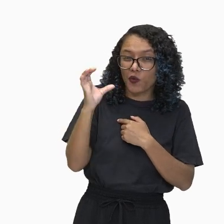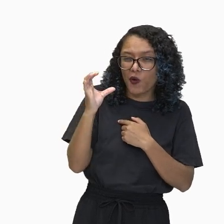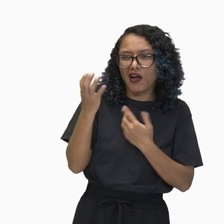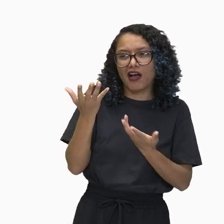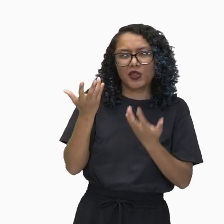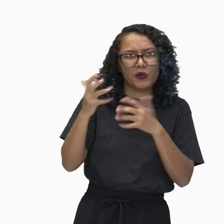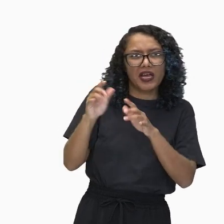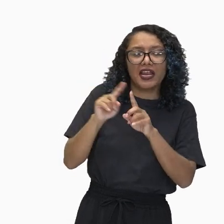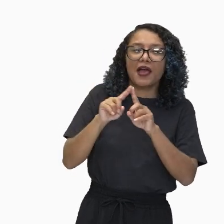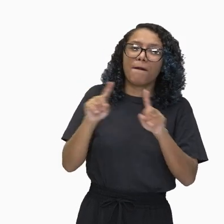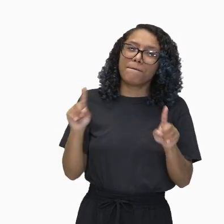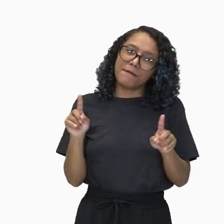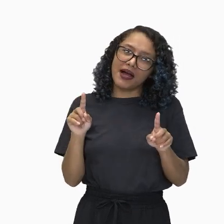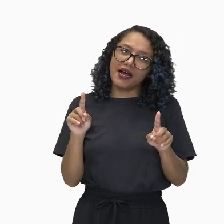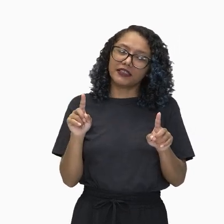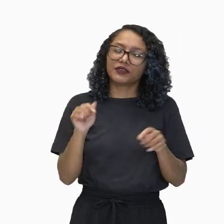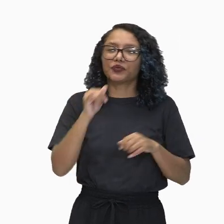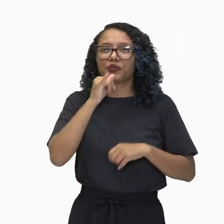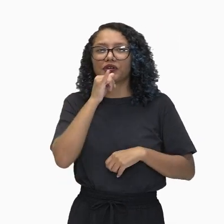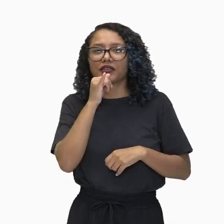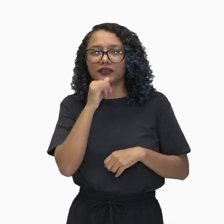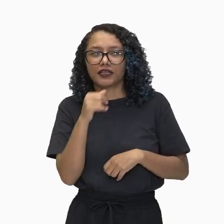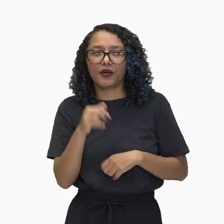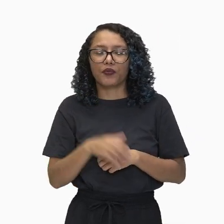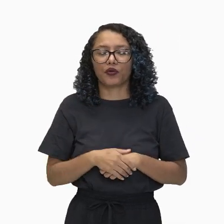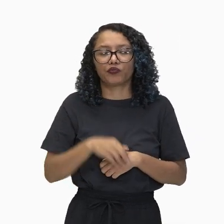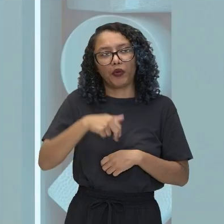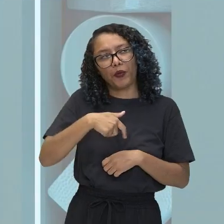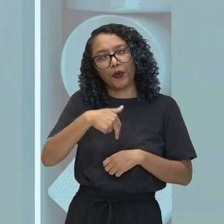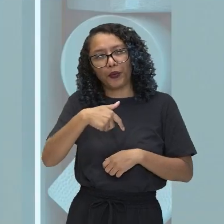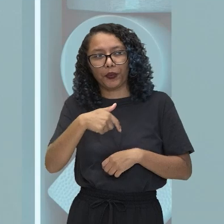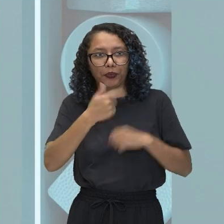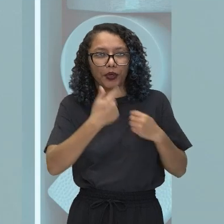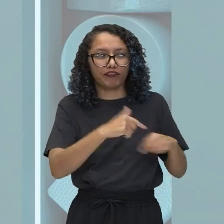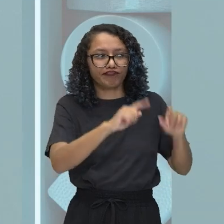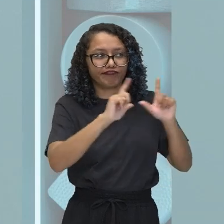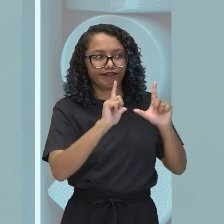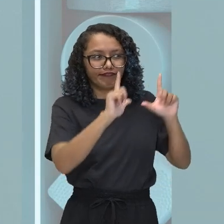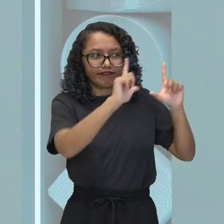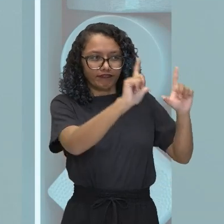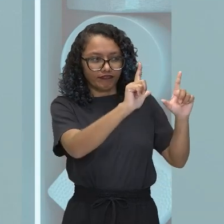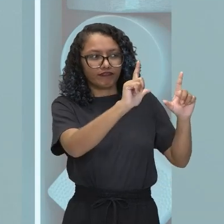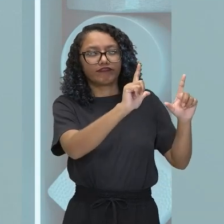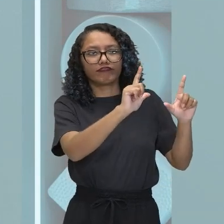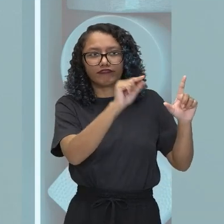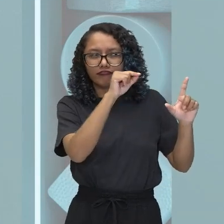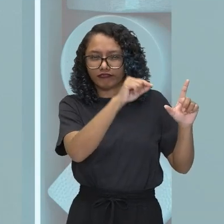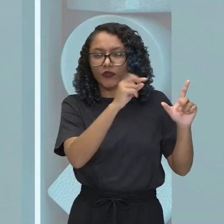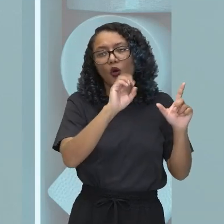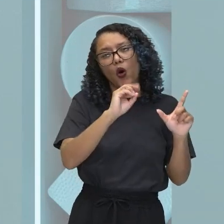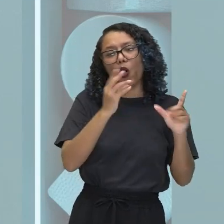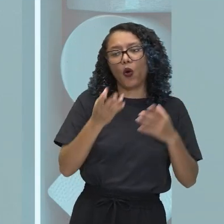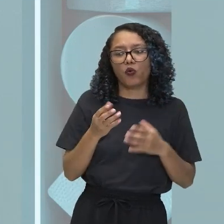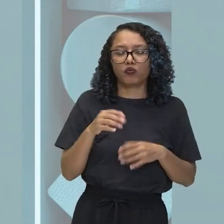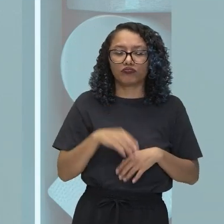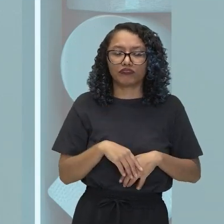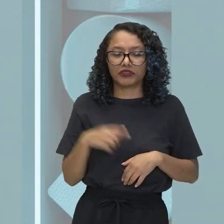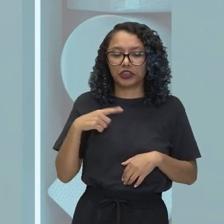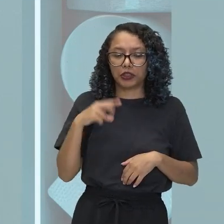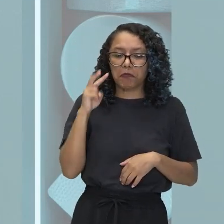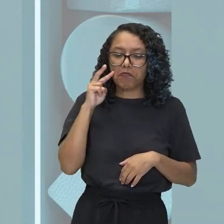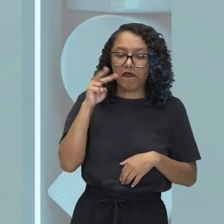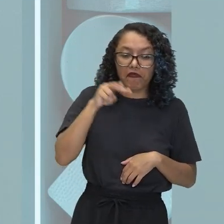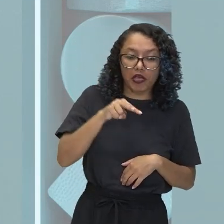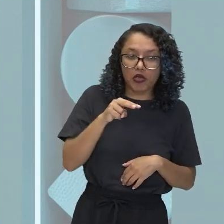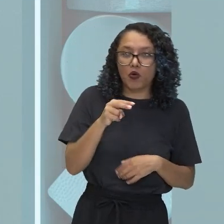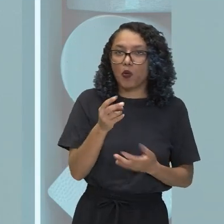assim, mas passou lá no outdoor, alguém que deixou ali uma Coca-Cola que estava dando